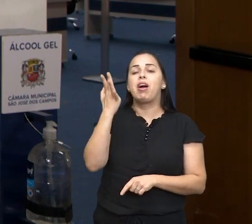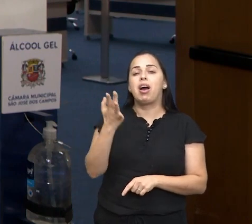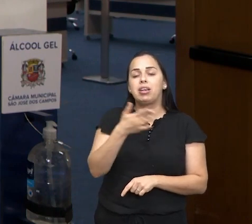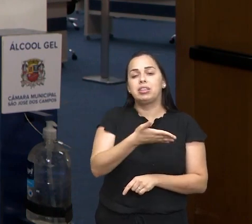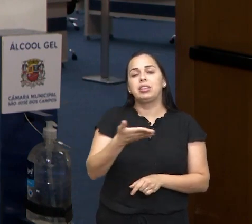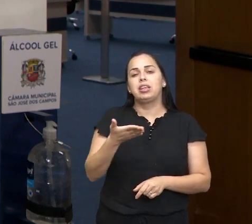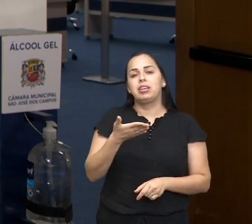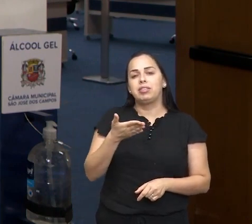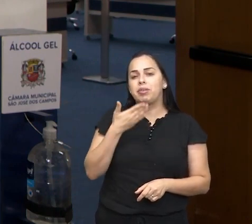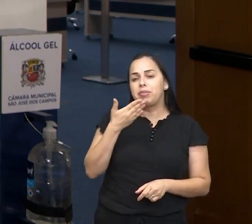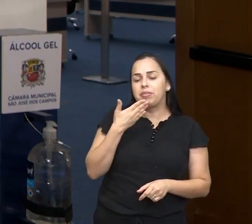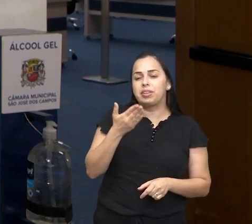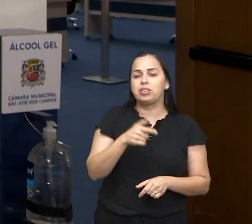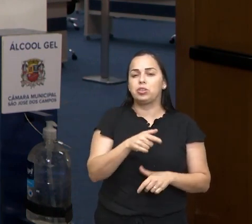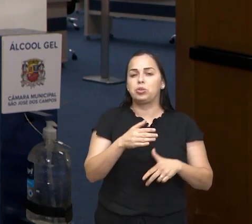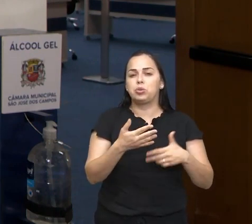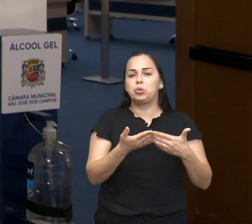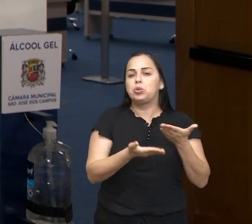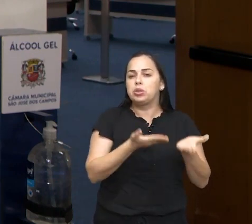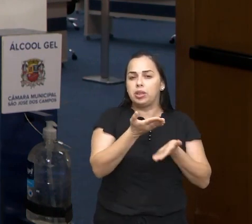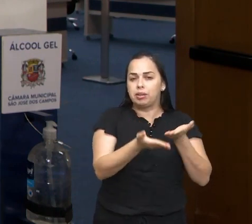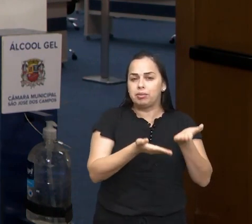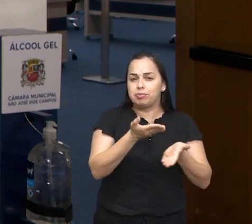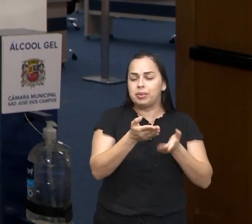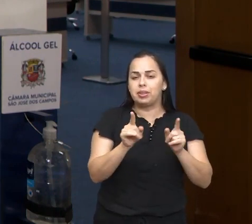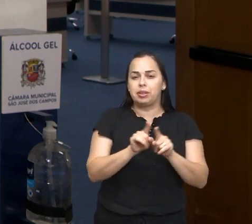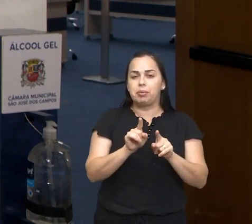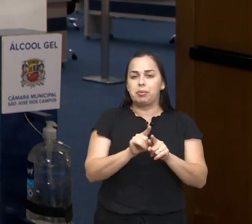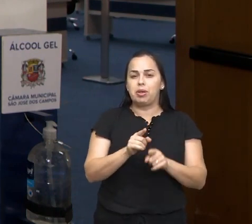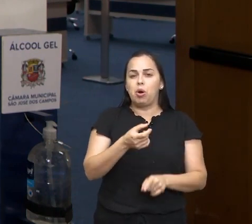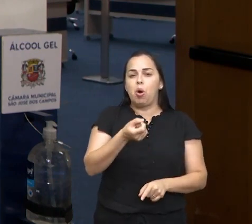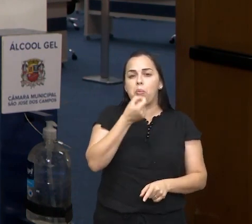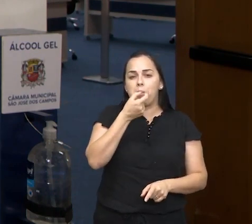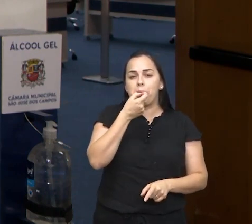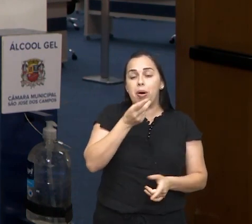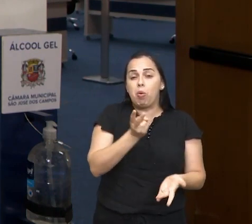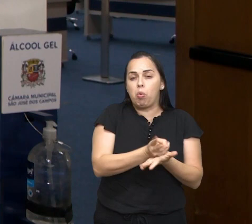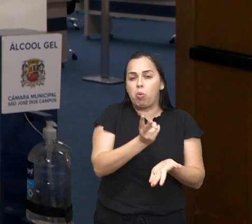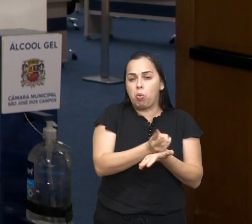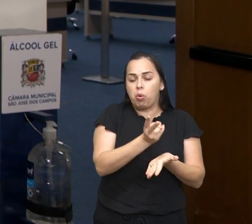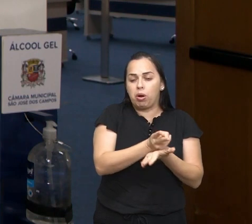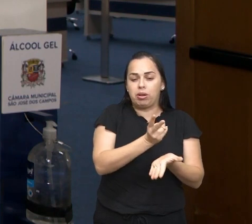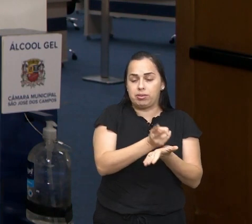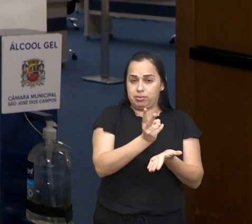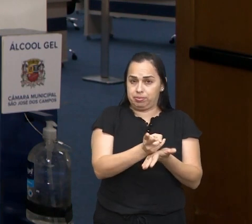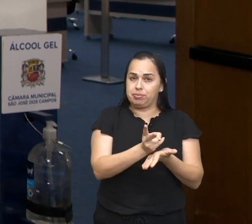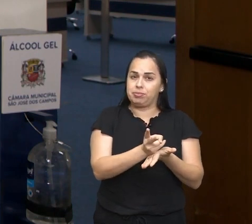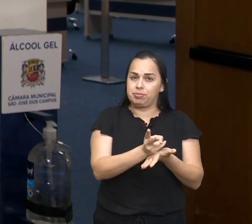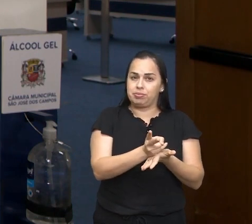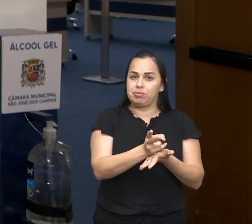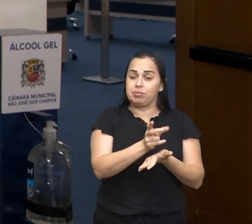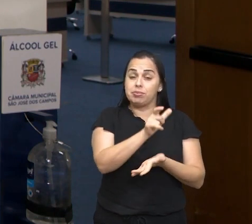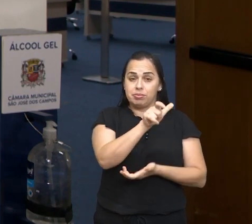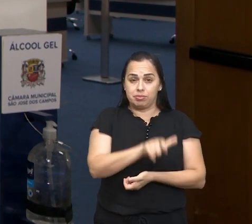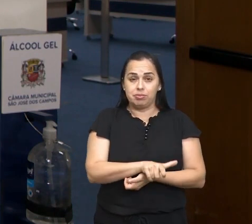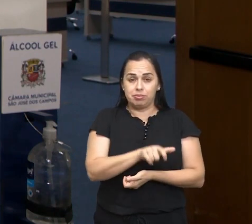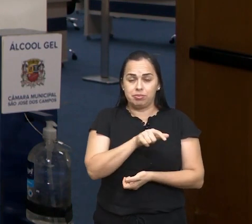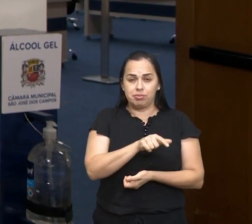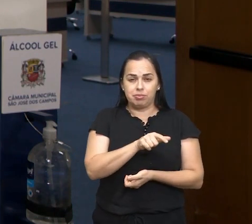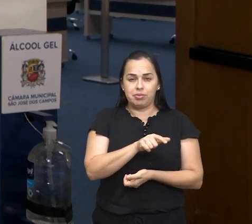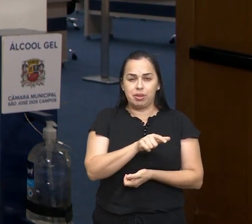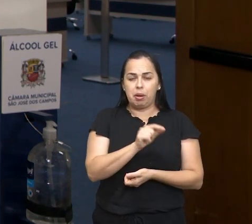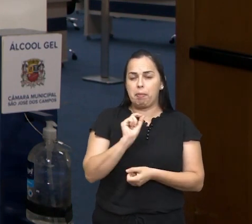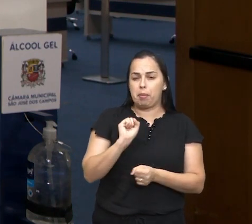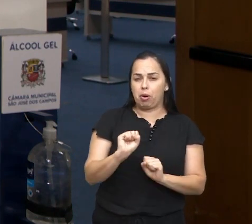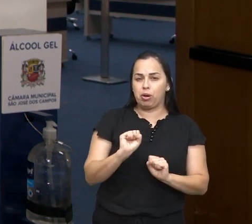aquele tratamento, que ela faz o uso do medicamento contínuo oral, via oral, ela vai poder,